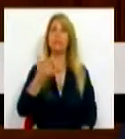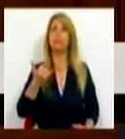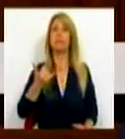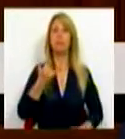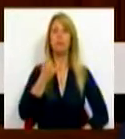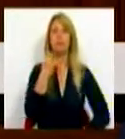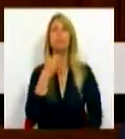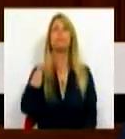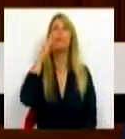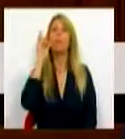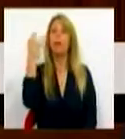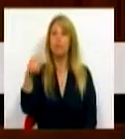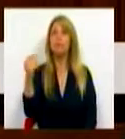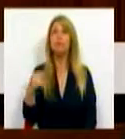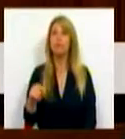banco tinha